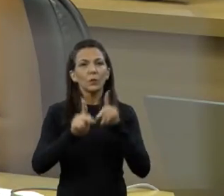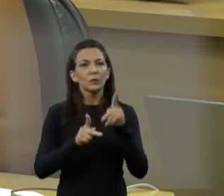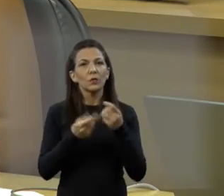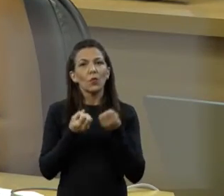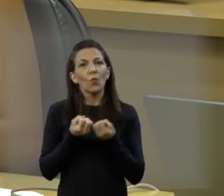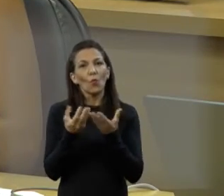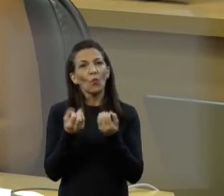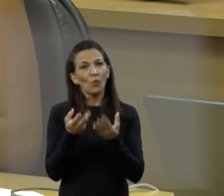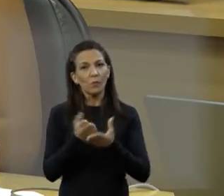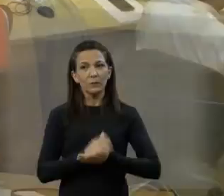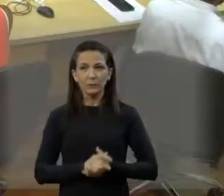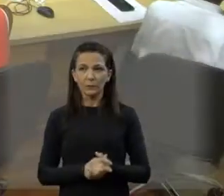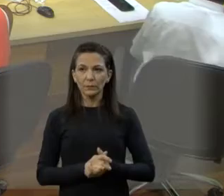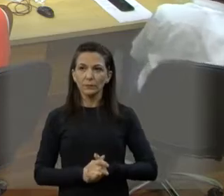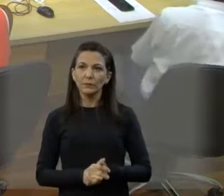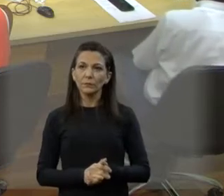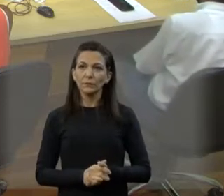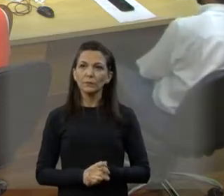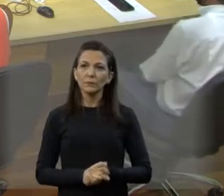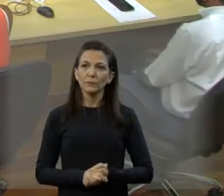povo de Araraquara on